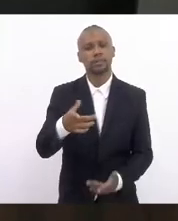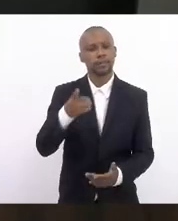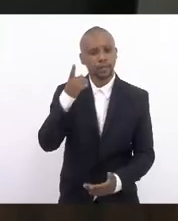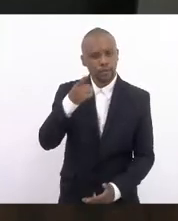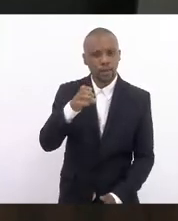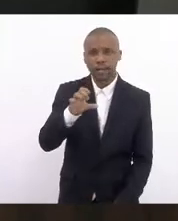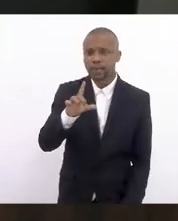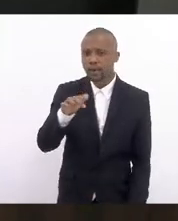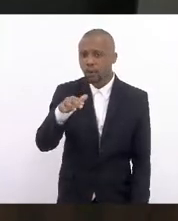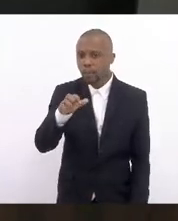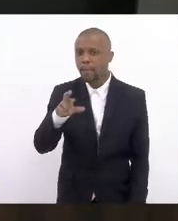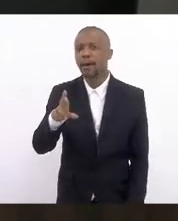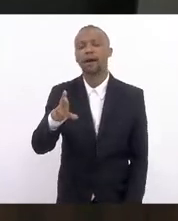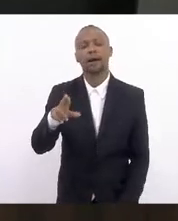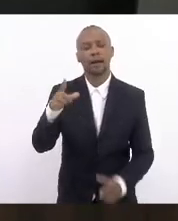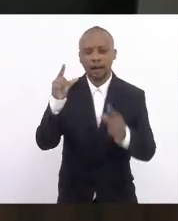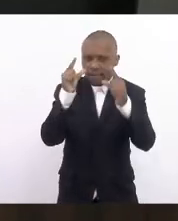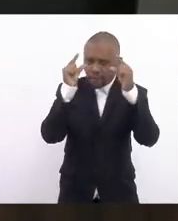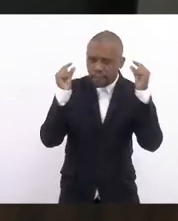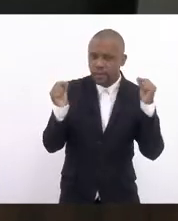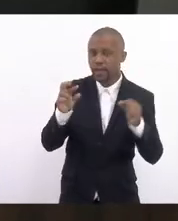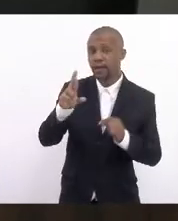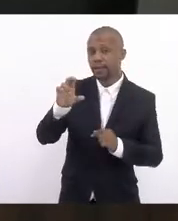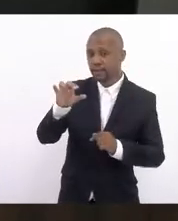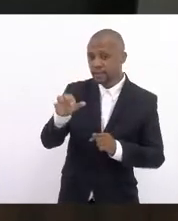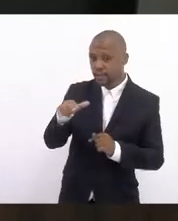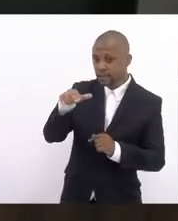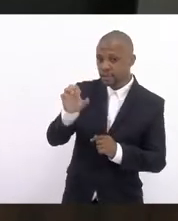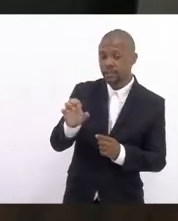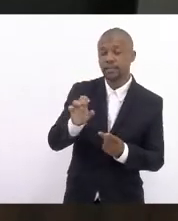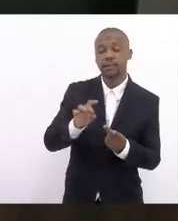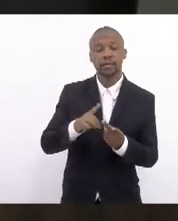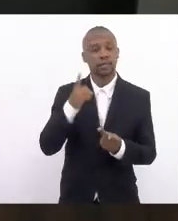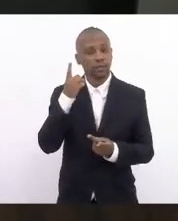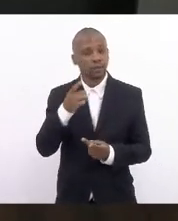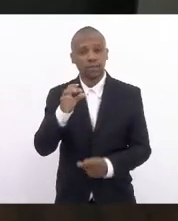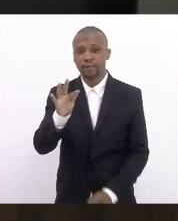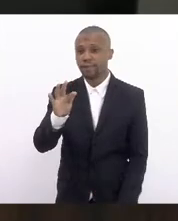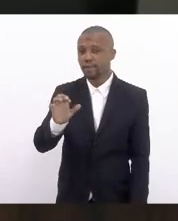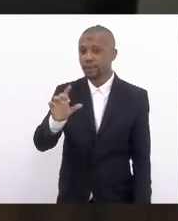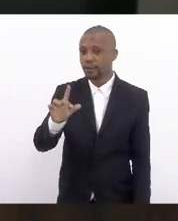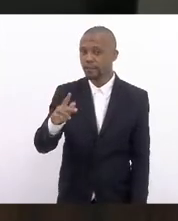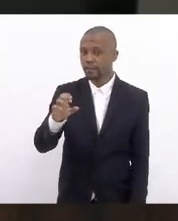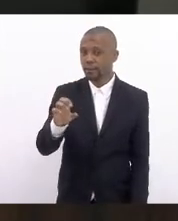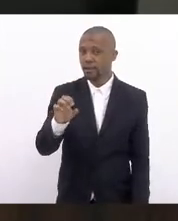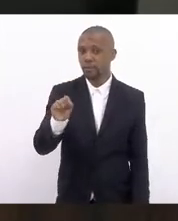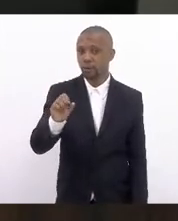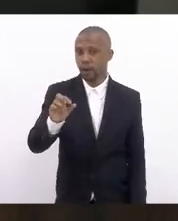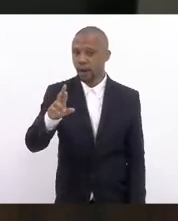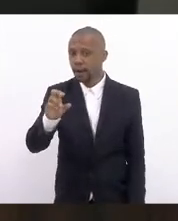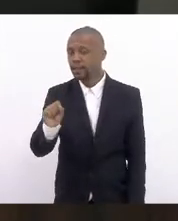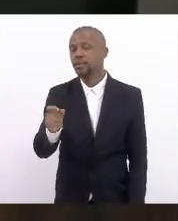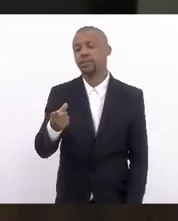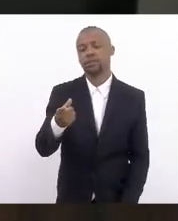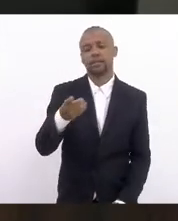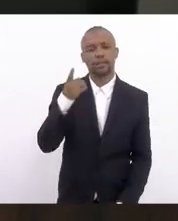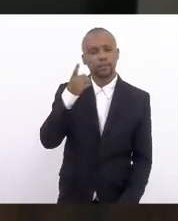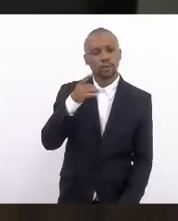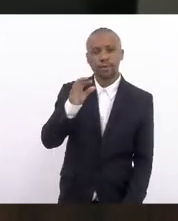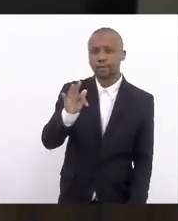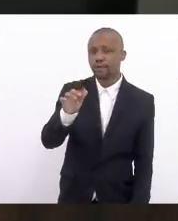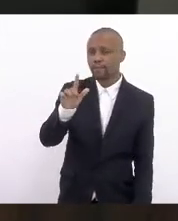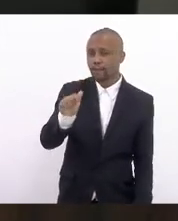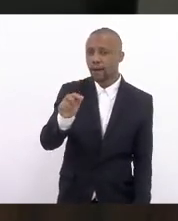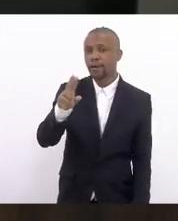deputado enfermeira Rejane, deputado Fábio Silva, deputado Felipe Soares, deputado Felipe Pobel, deputado Flávio